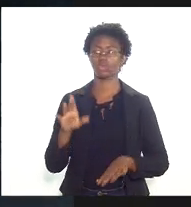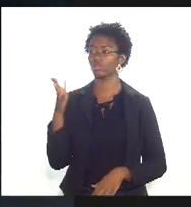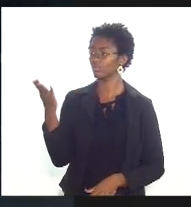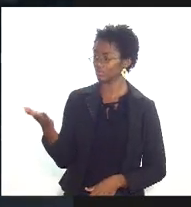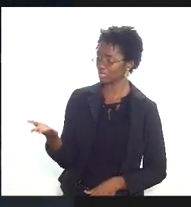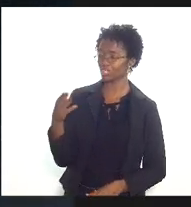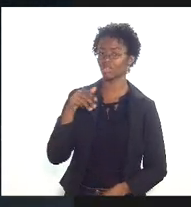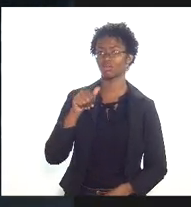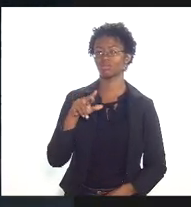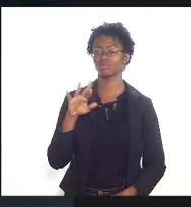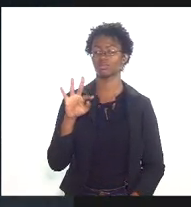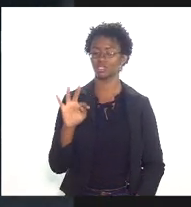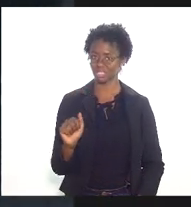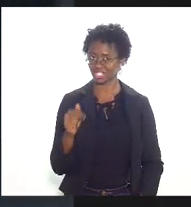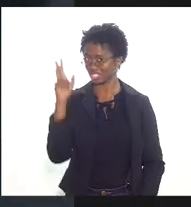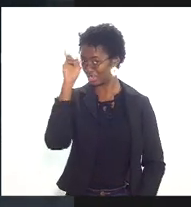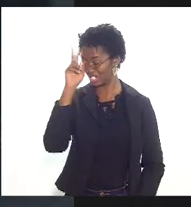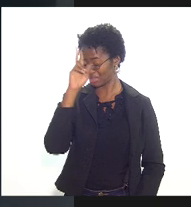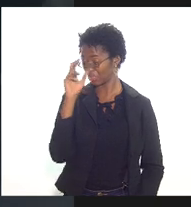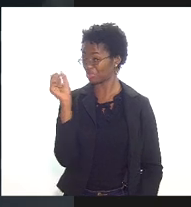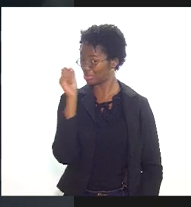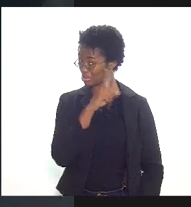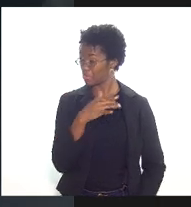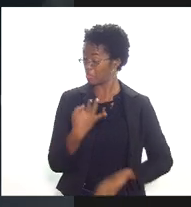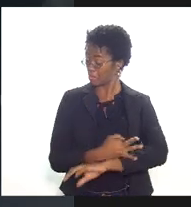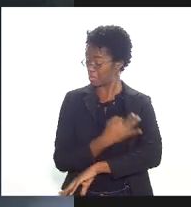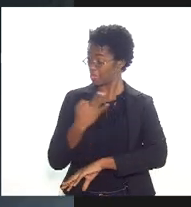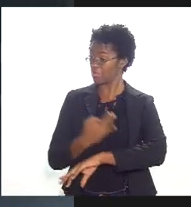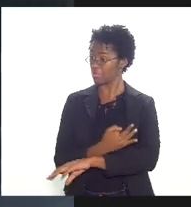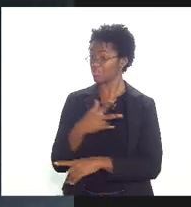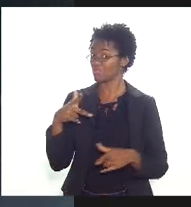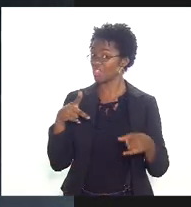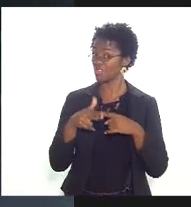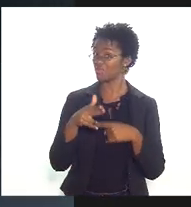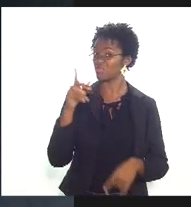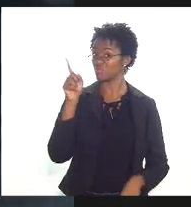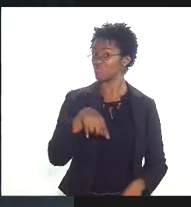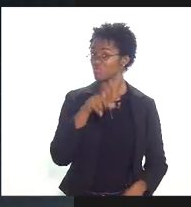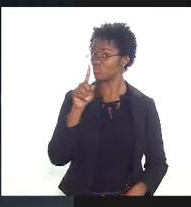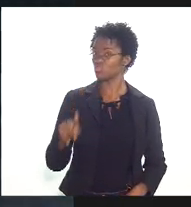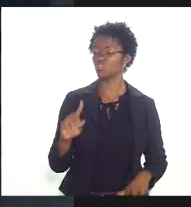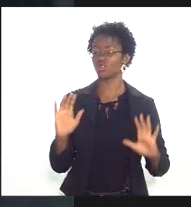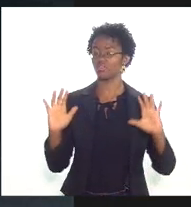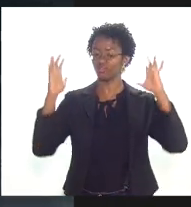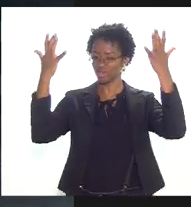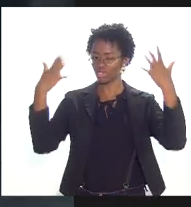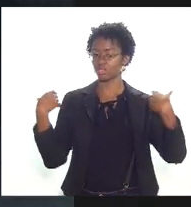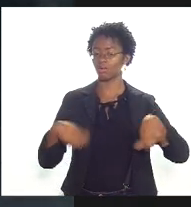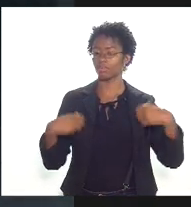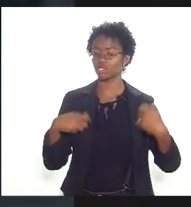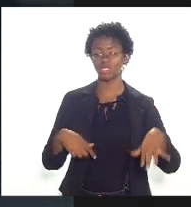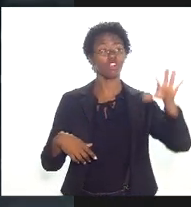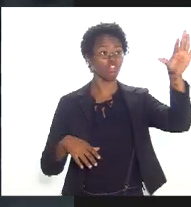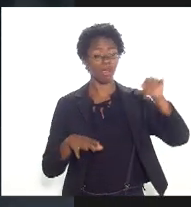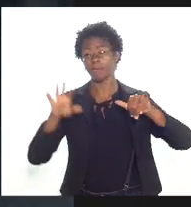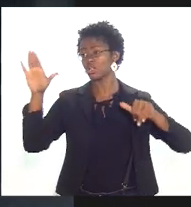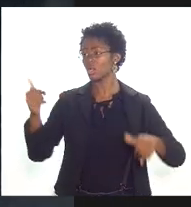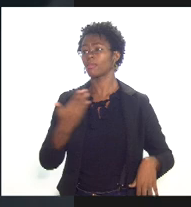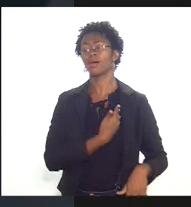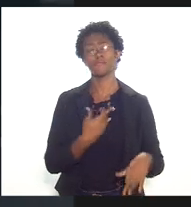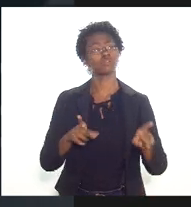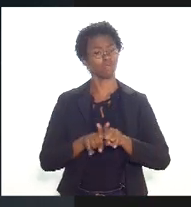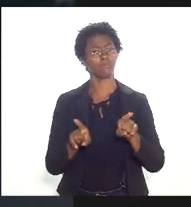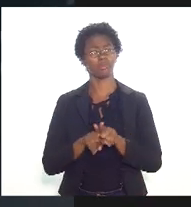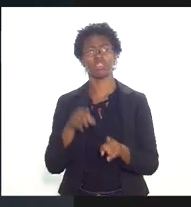que foi um sufoco para tentar impedir as festas viu tive que usar até de outras pessoas para tentarem